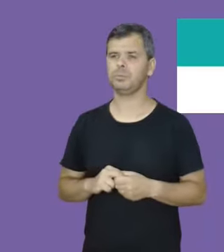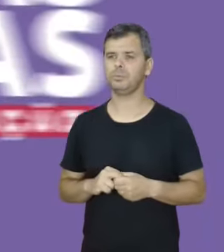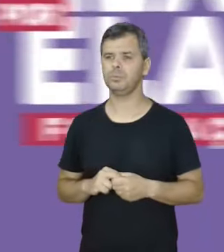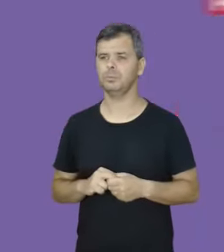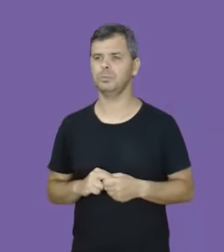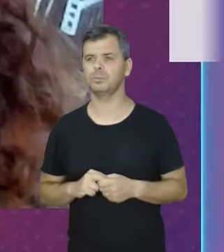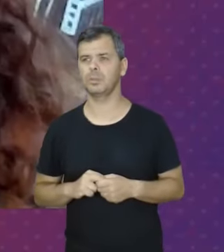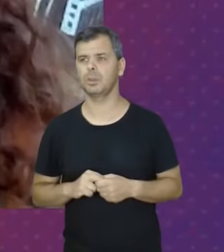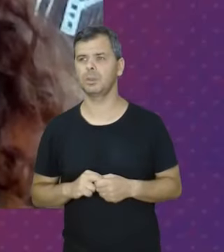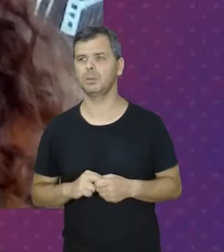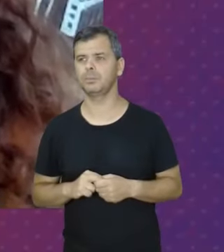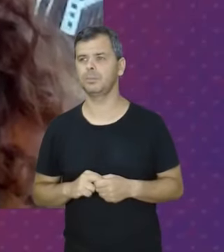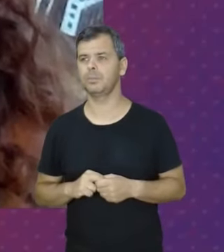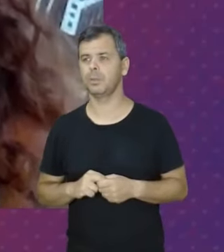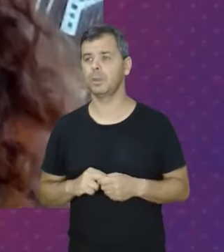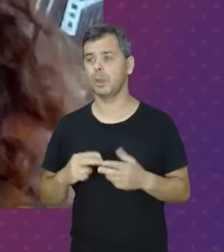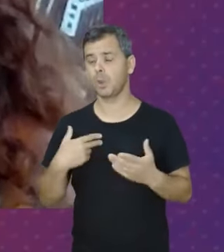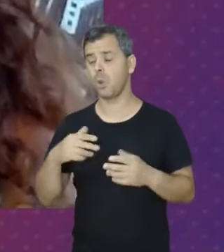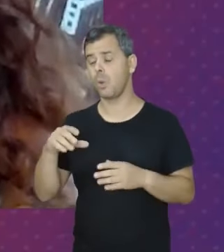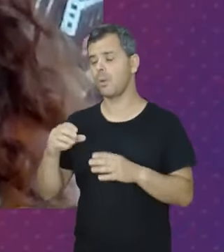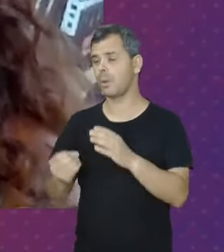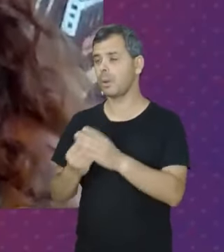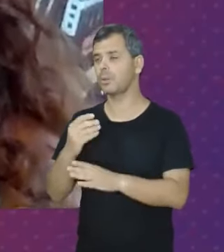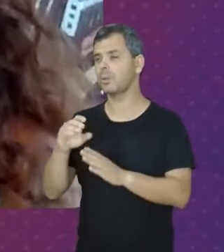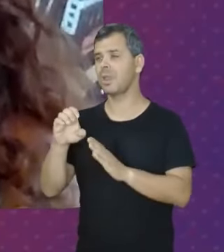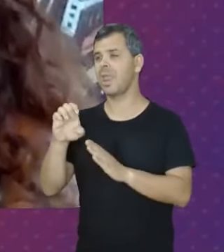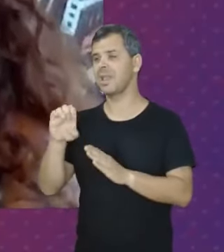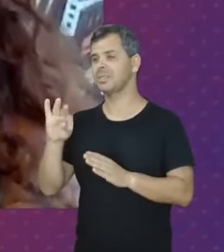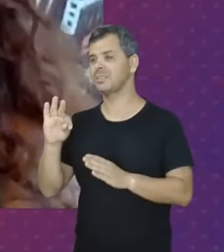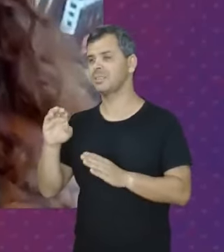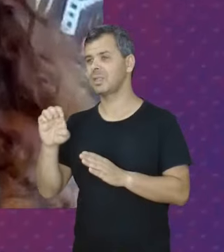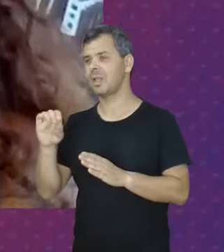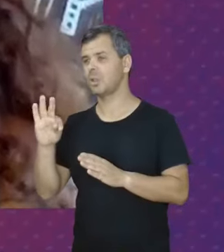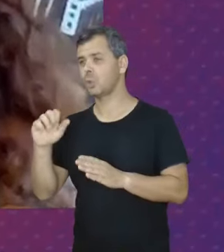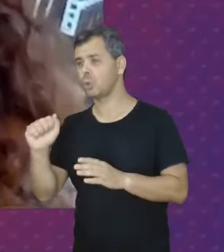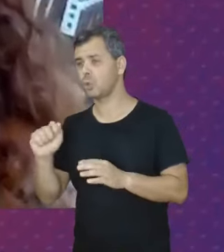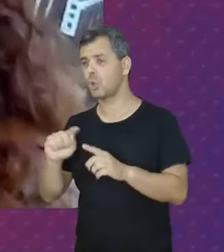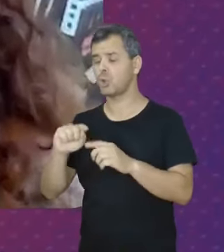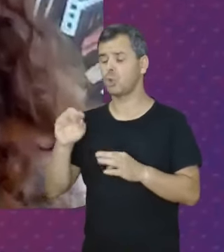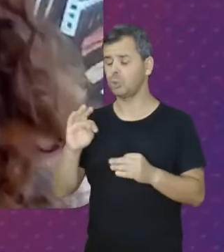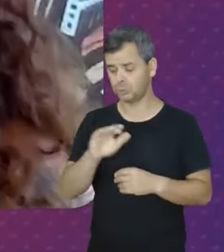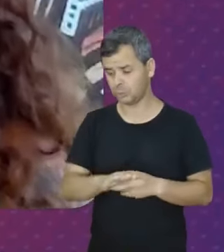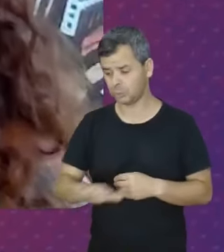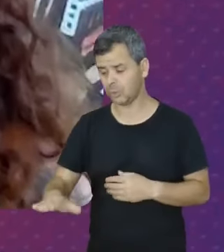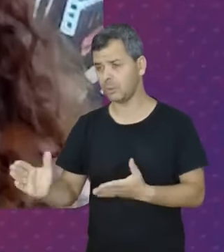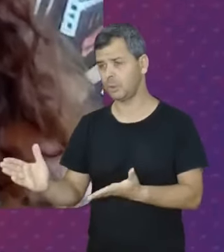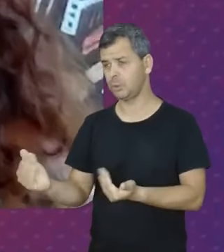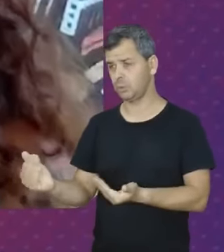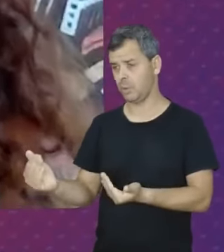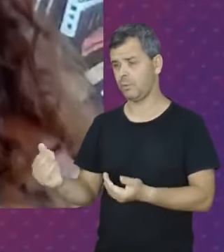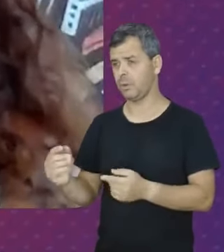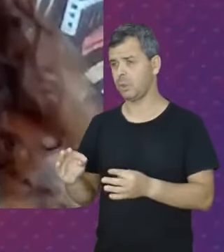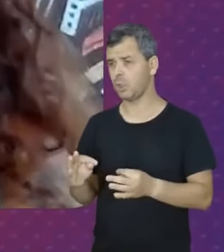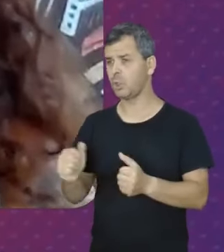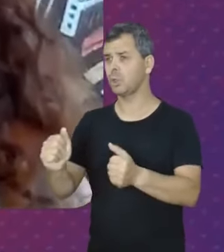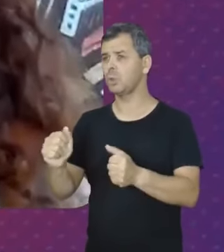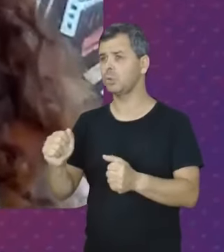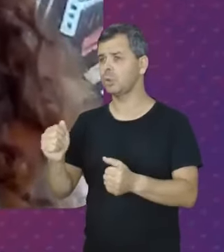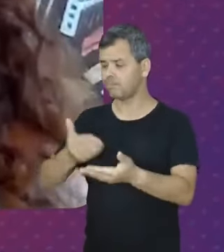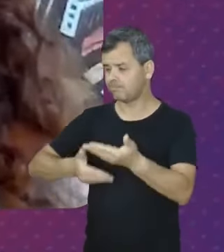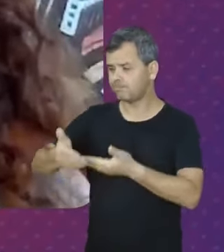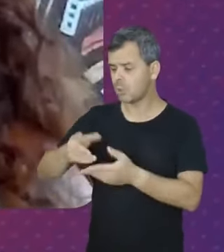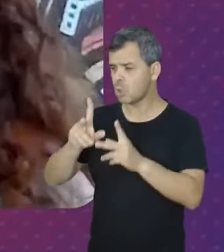E com o Estatuto ele rompe isso. Então, é criança e adolescente, todos são crianças e adolescentes. Todos têm que ser